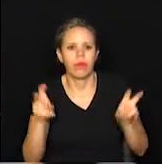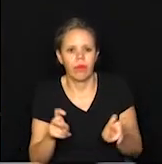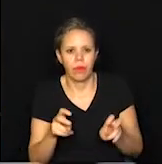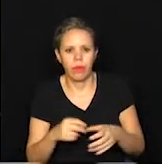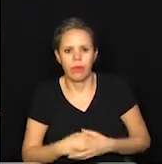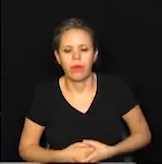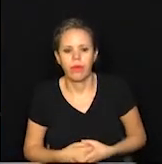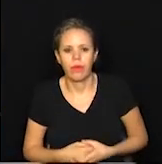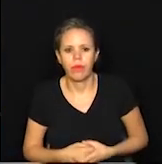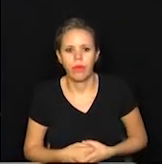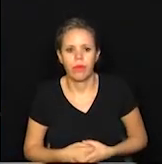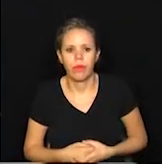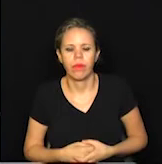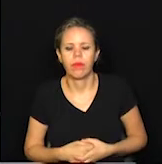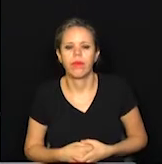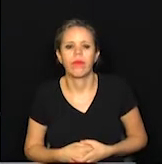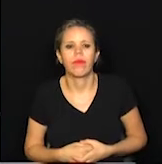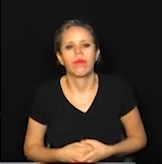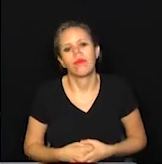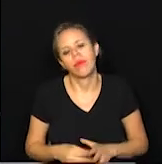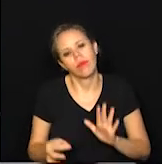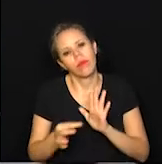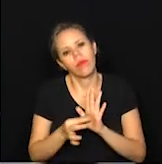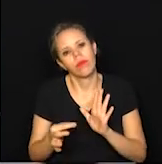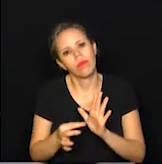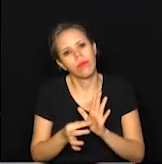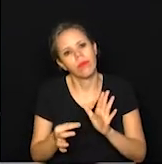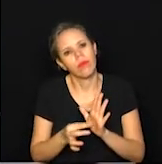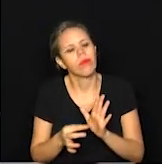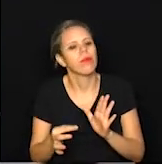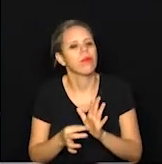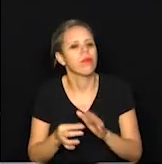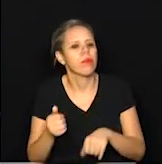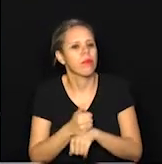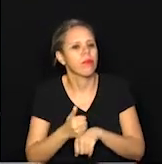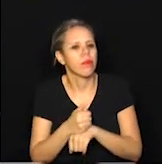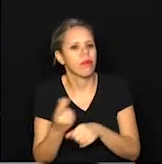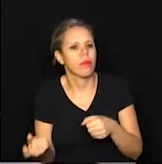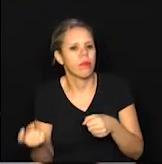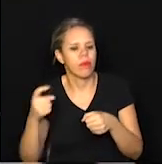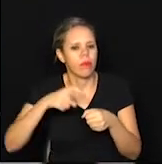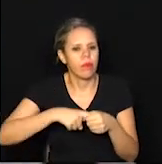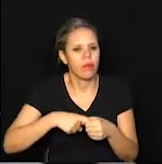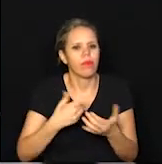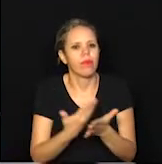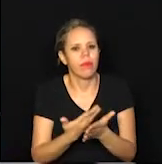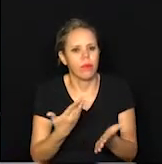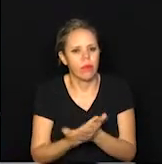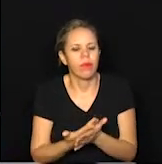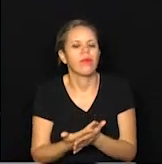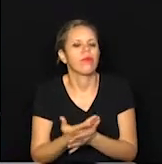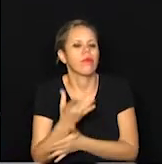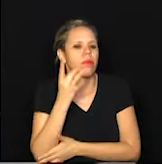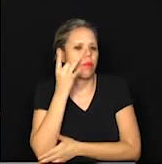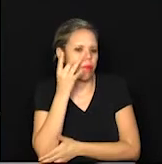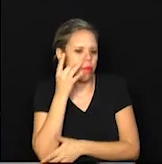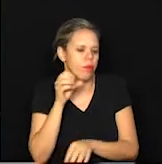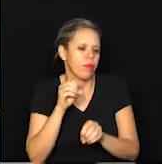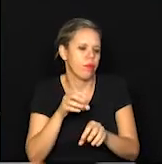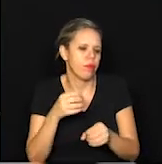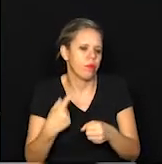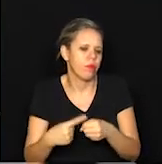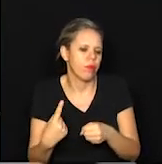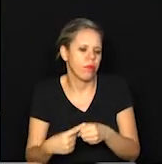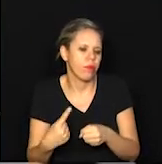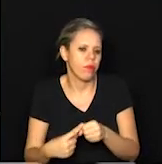a posição do coletivo sobre o retorno às atividades presenciais na educação municipal, uma